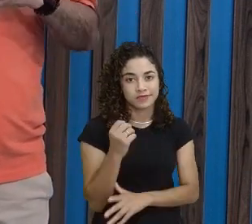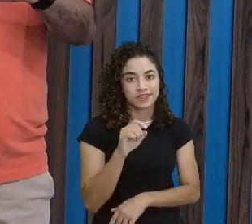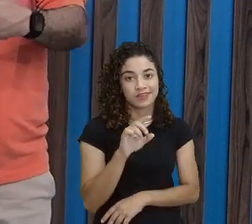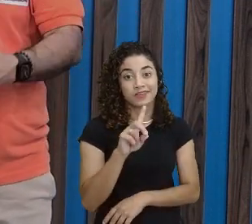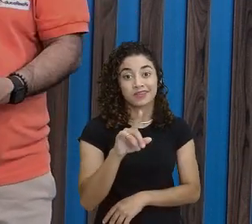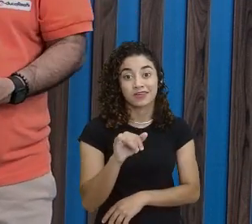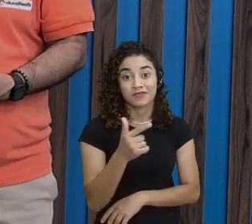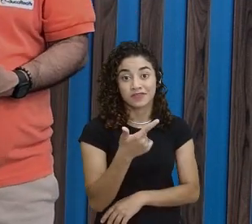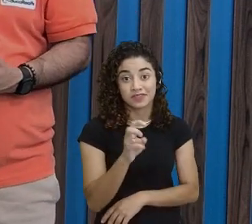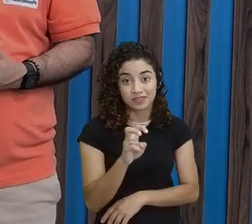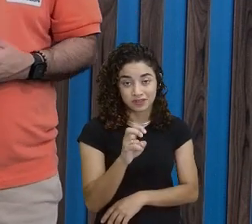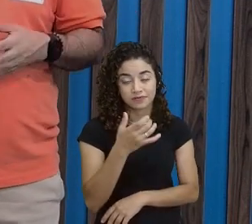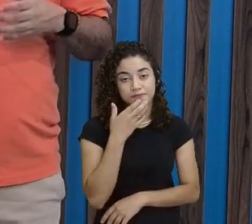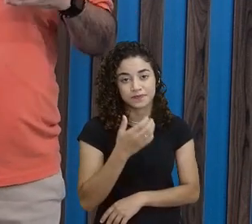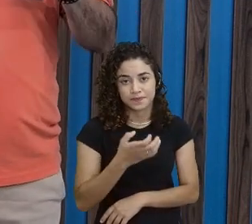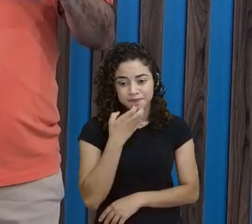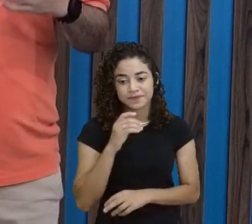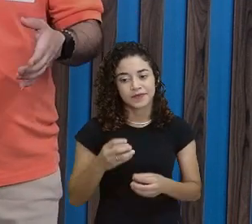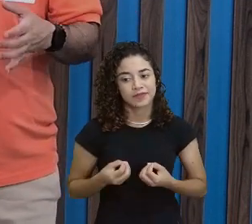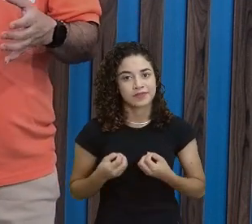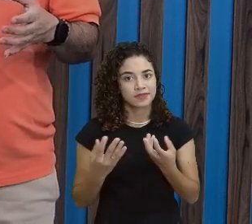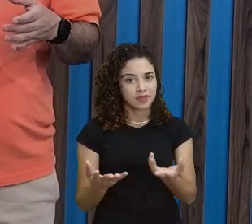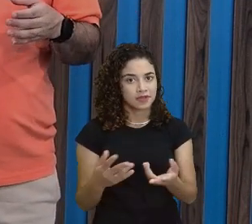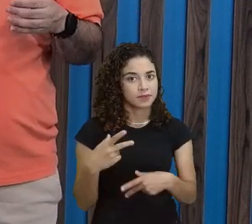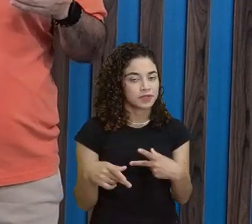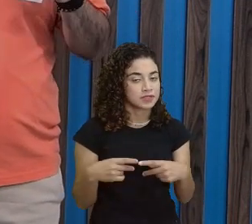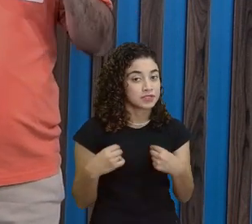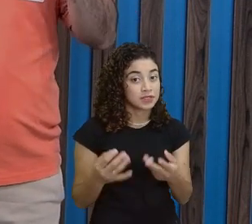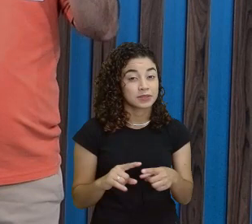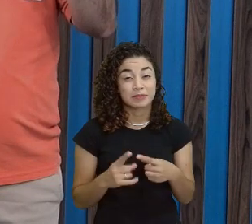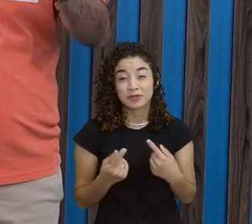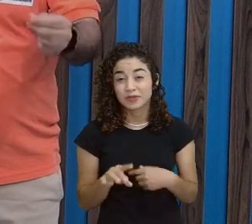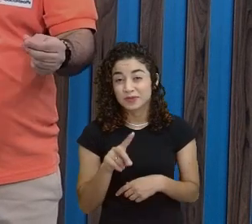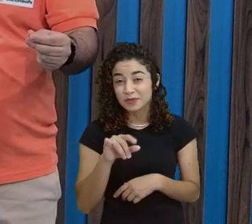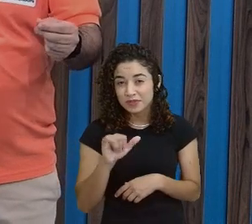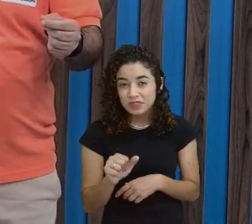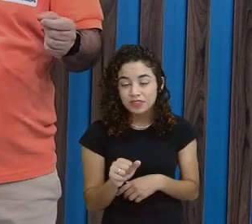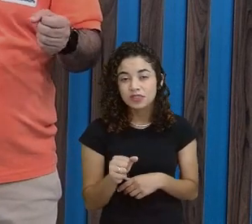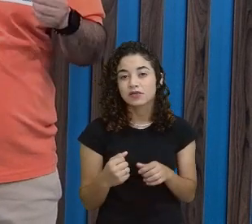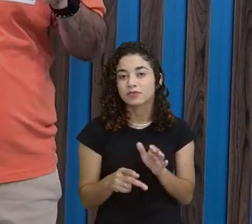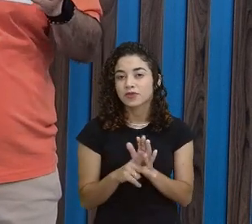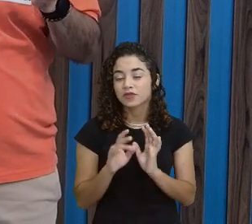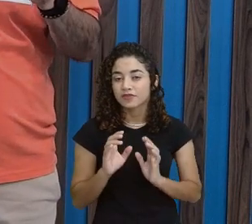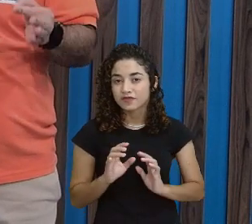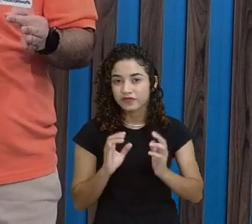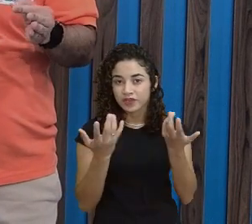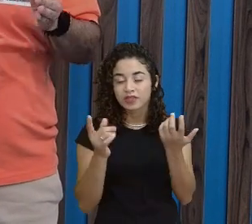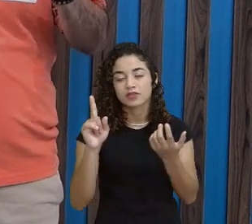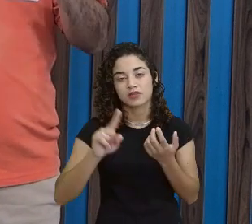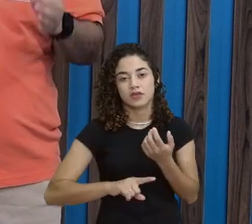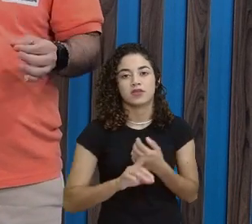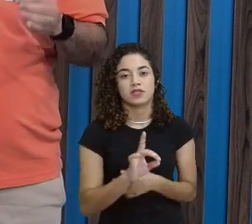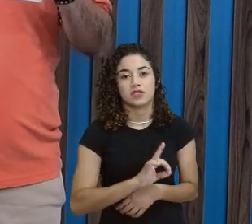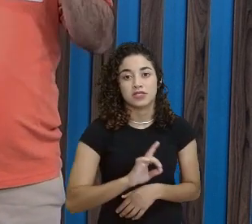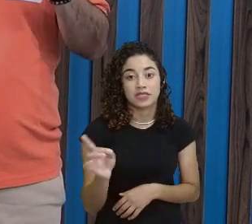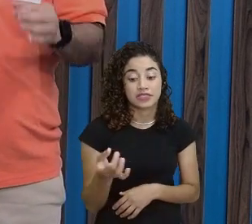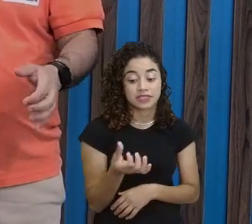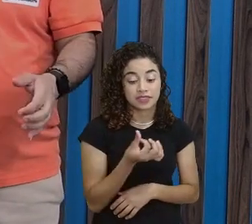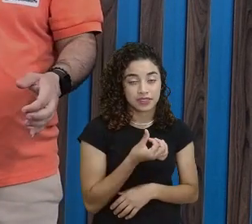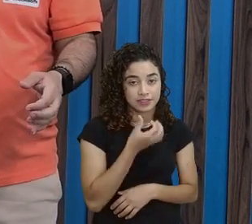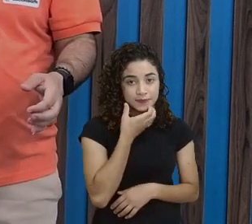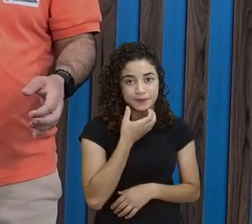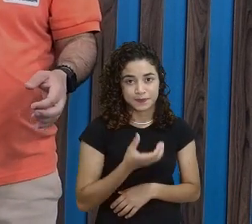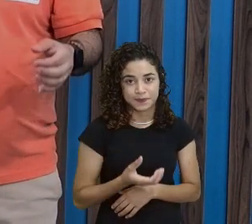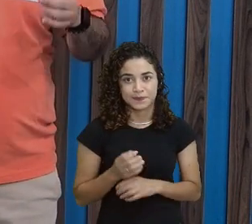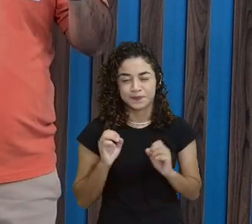dezembro, entregando ali os presentes, mas o dia da sua festa mesmo, o dia dedicado à sua memória, é o dia 6 de